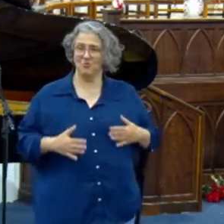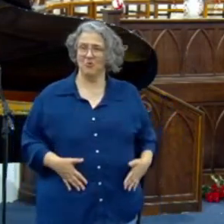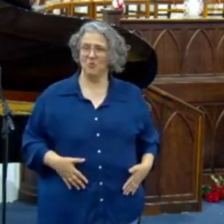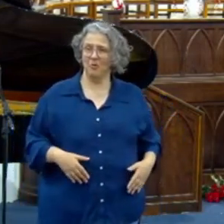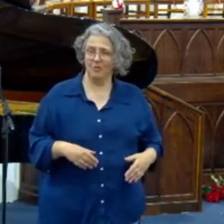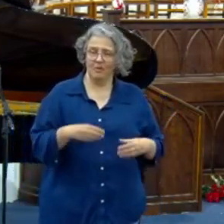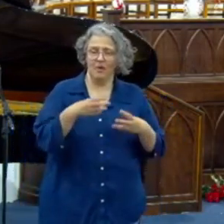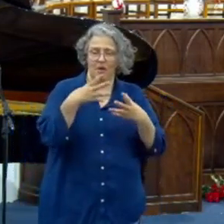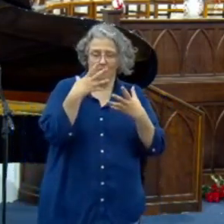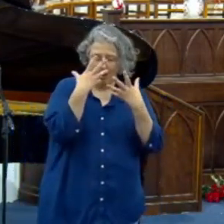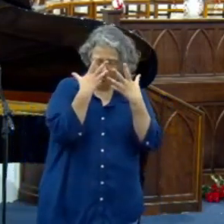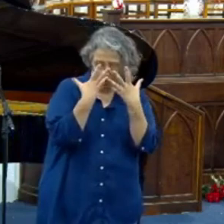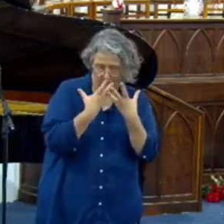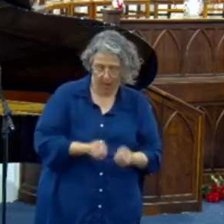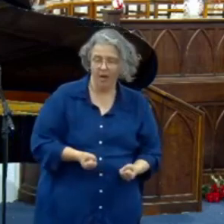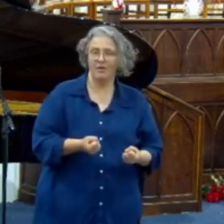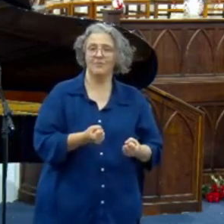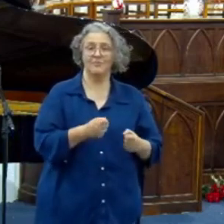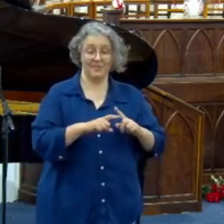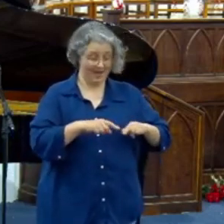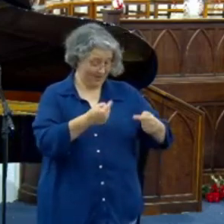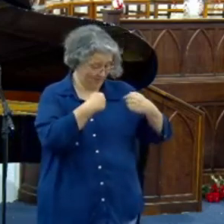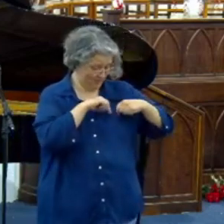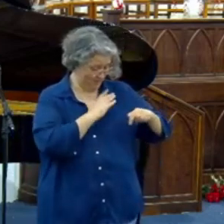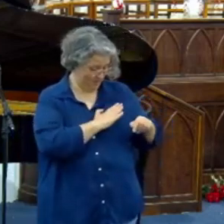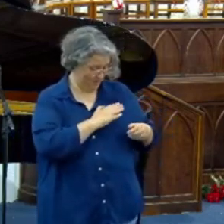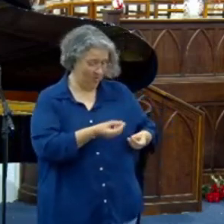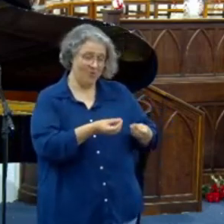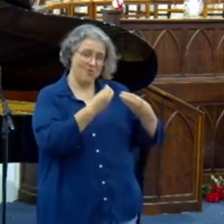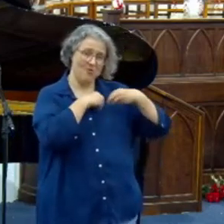interior se renova, de dia em dia.